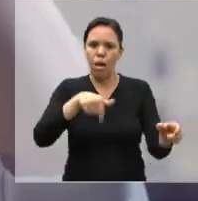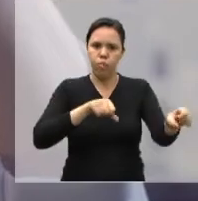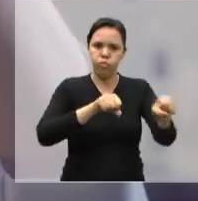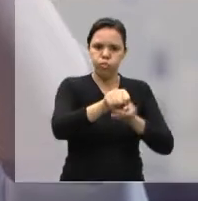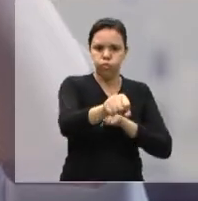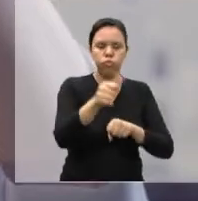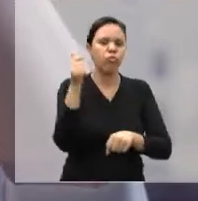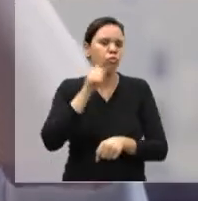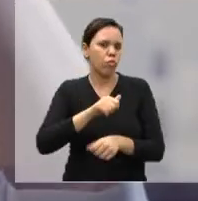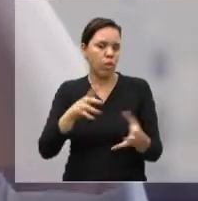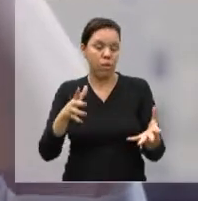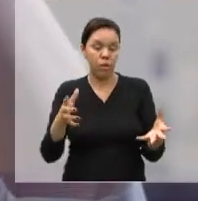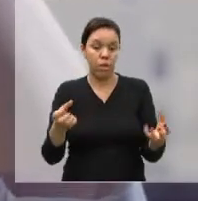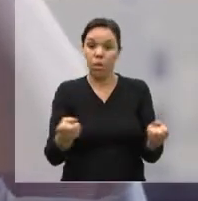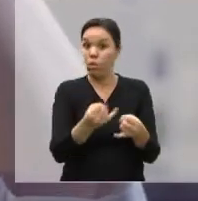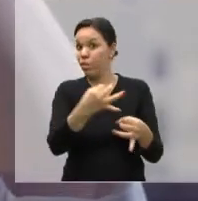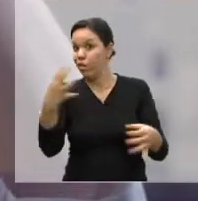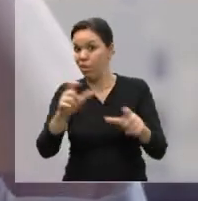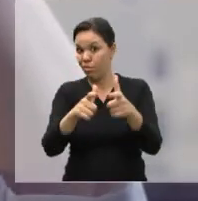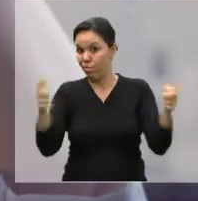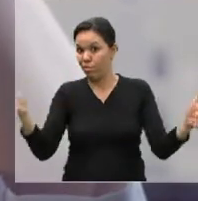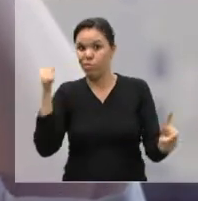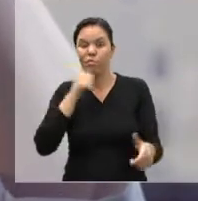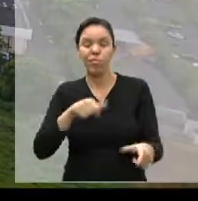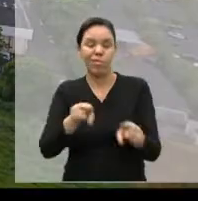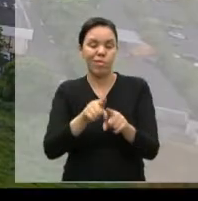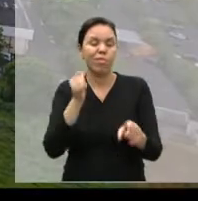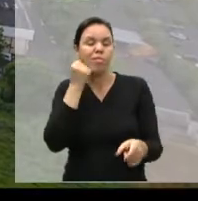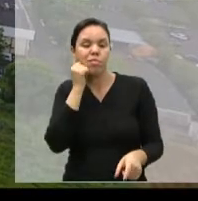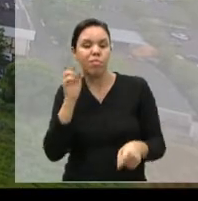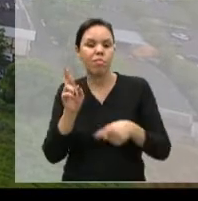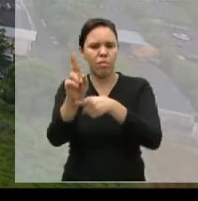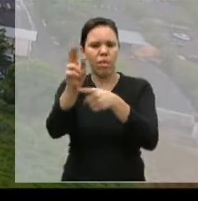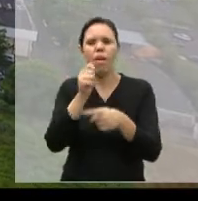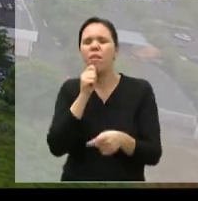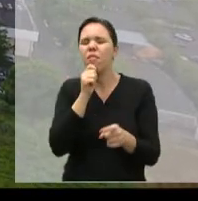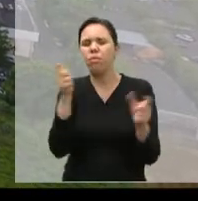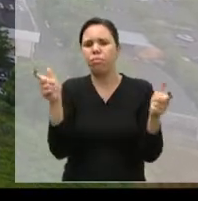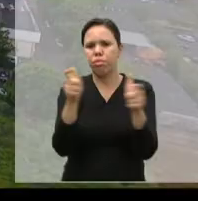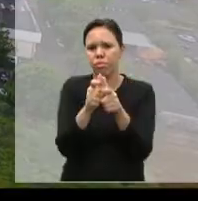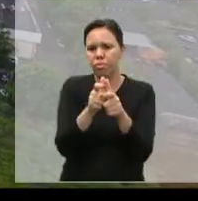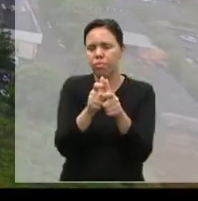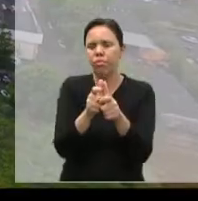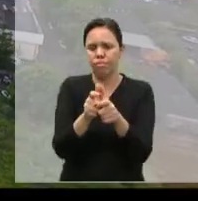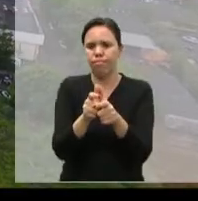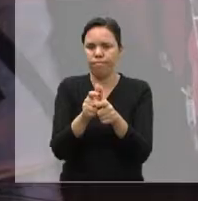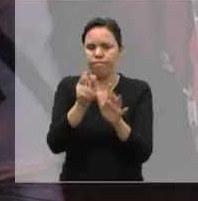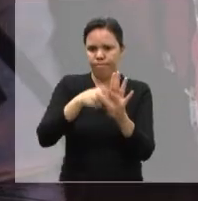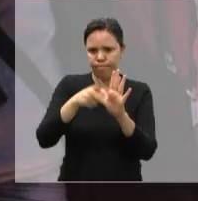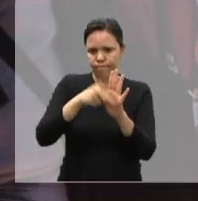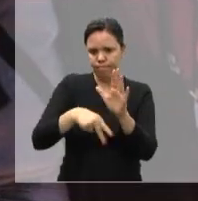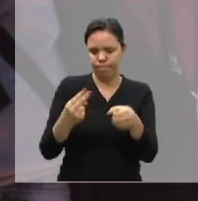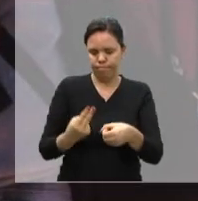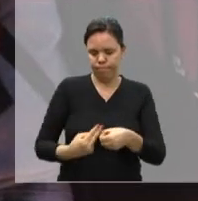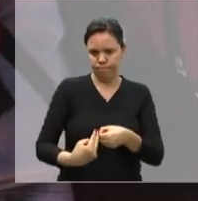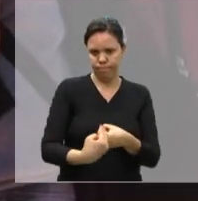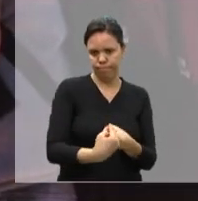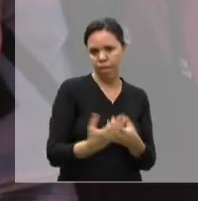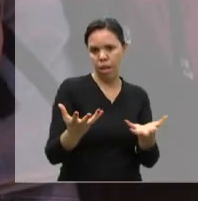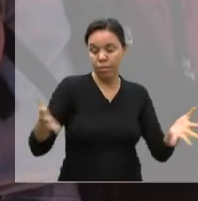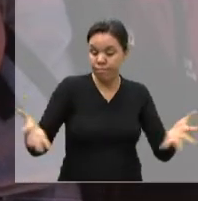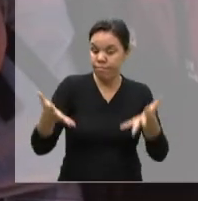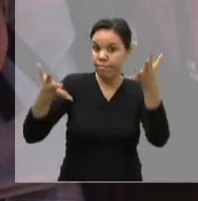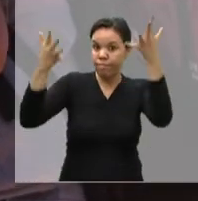a representatividade ainda é pequena. Um projeto da Unicamp quer despertar o olhar delas